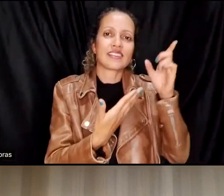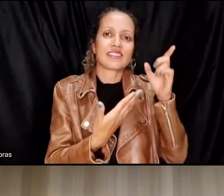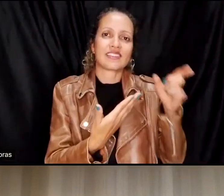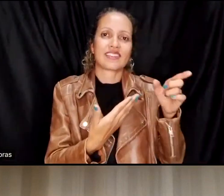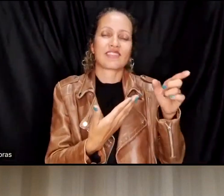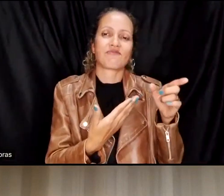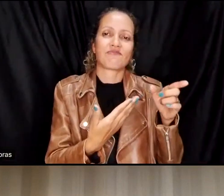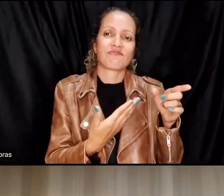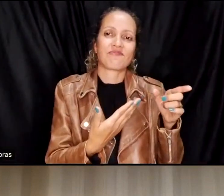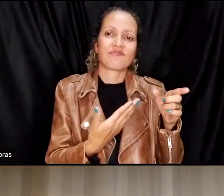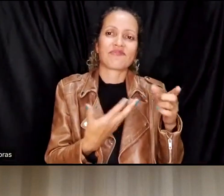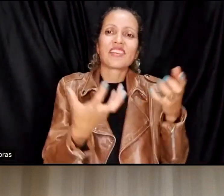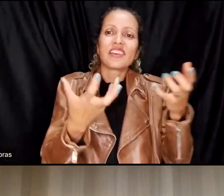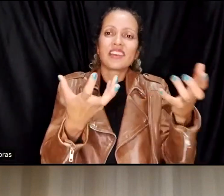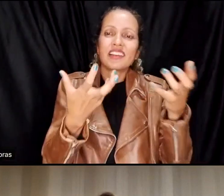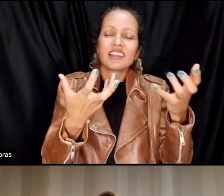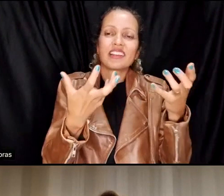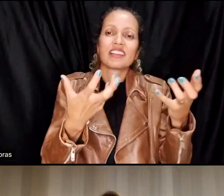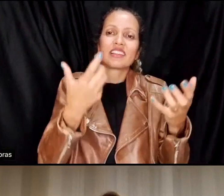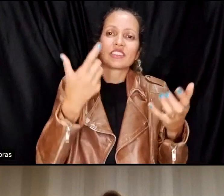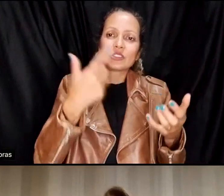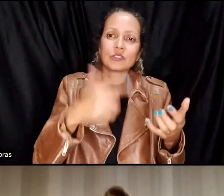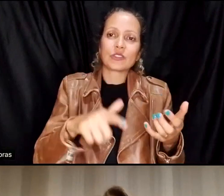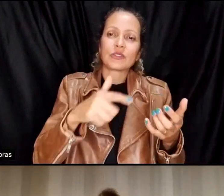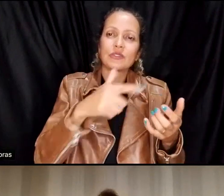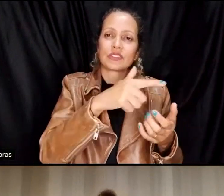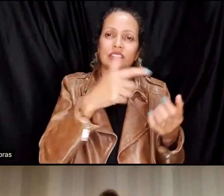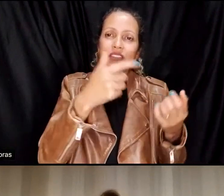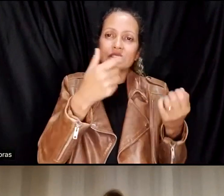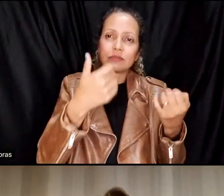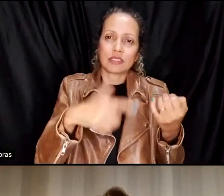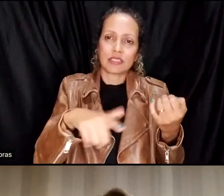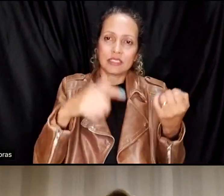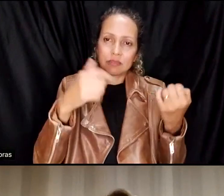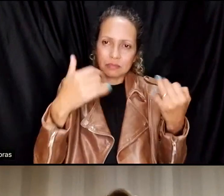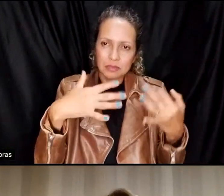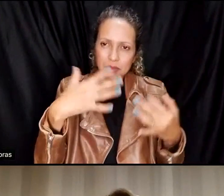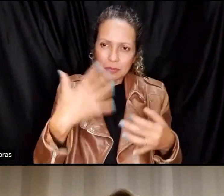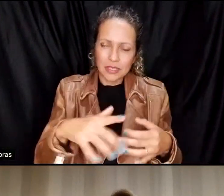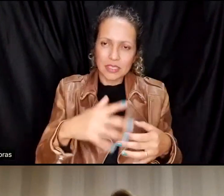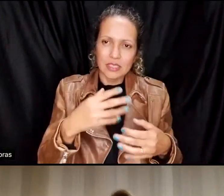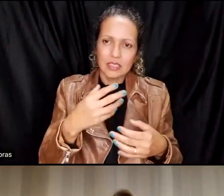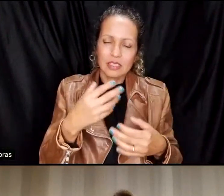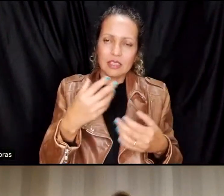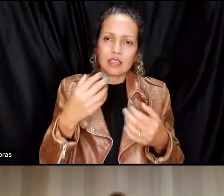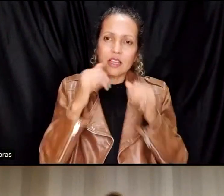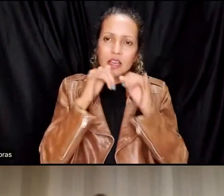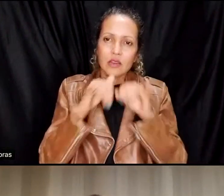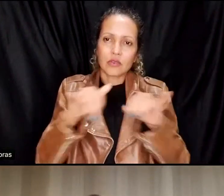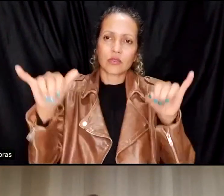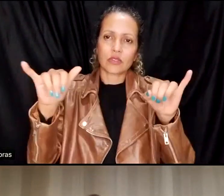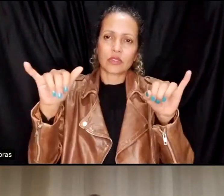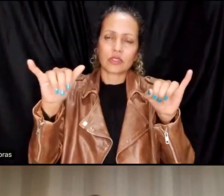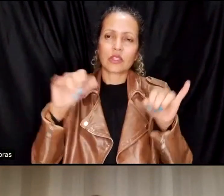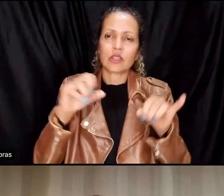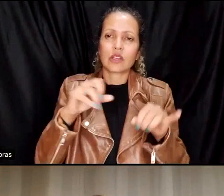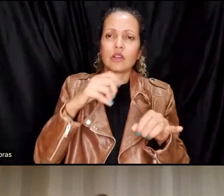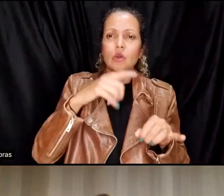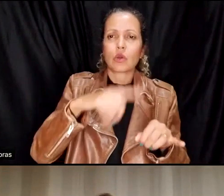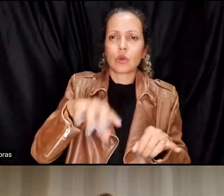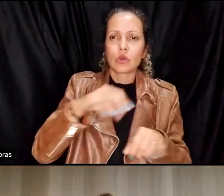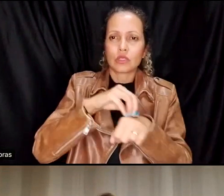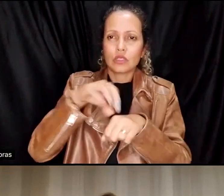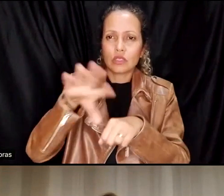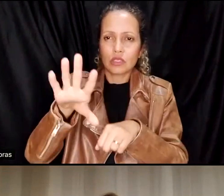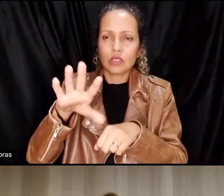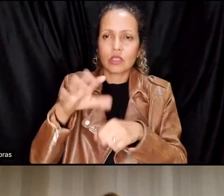te dar mais uma vez essa palavra, ver se você queria falar mais alguma coisa, um recado para alguém ou alguma outra informação